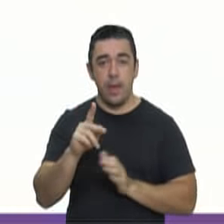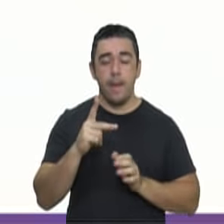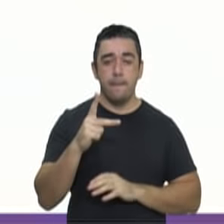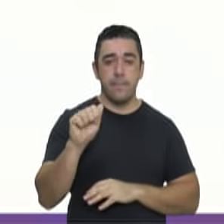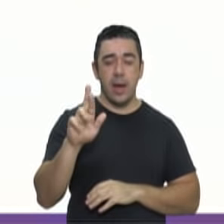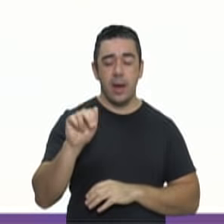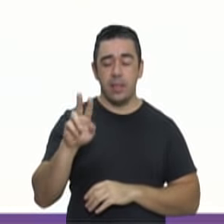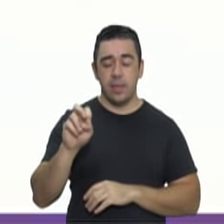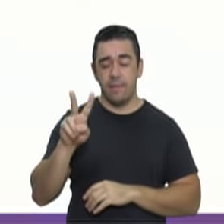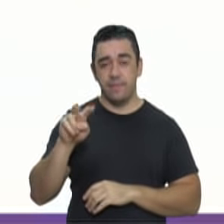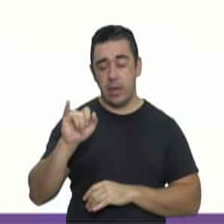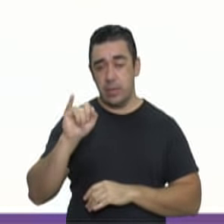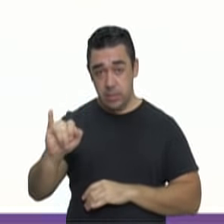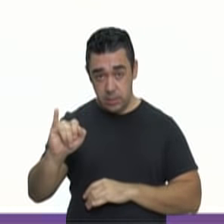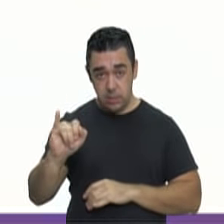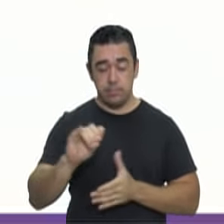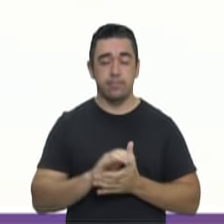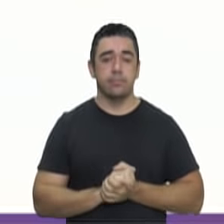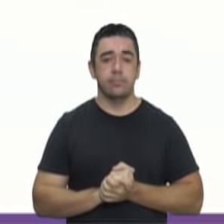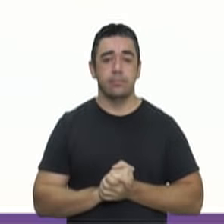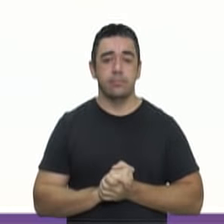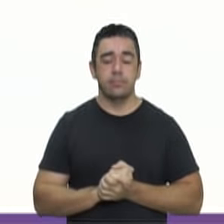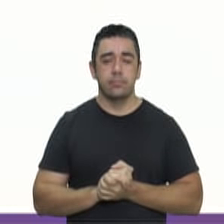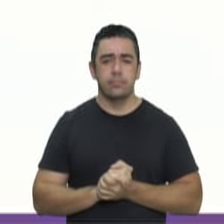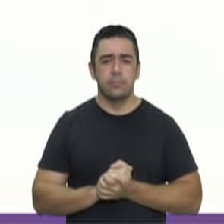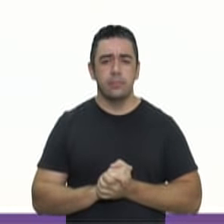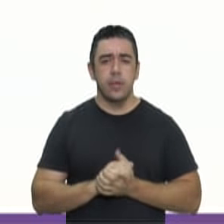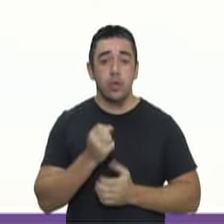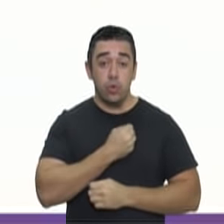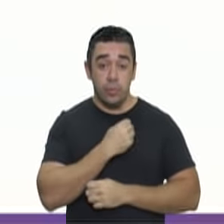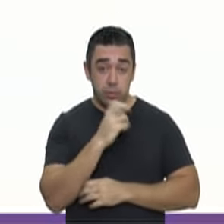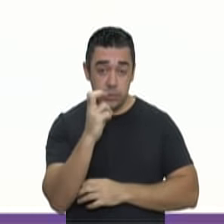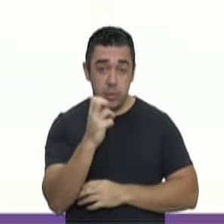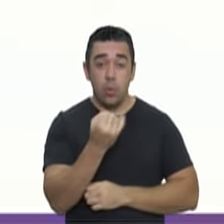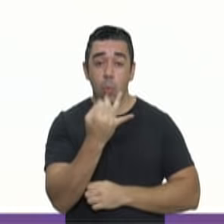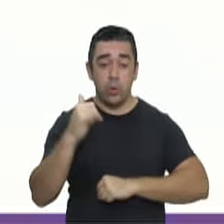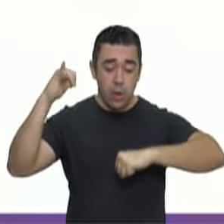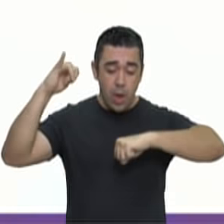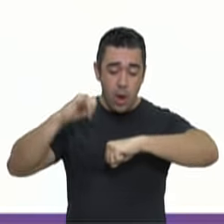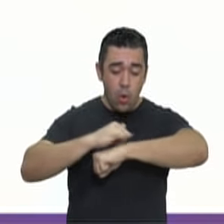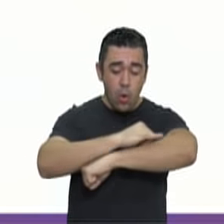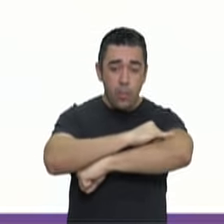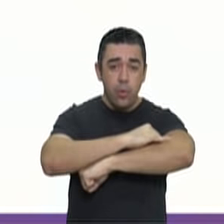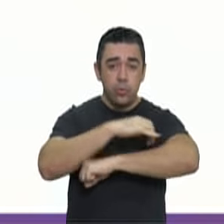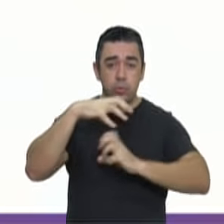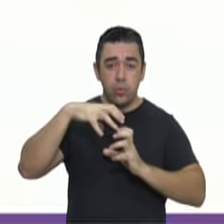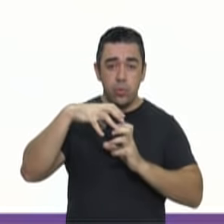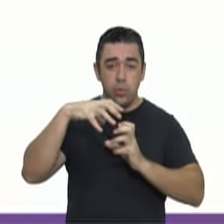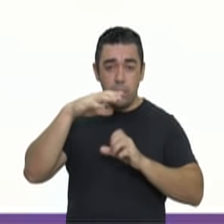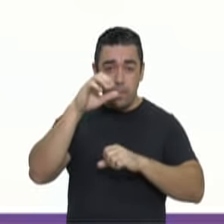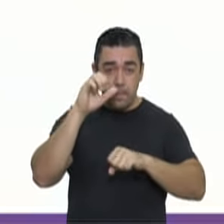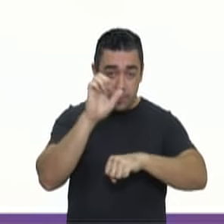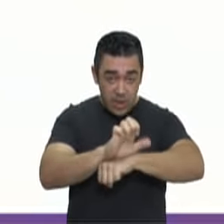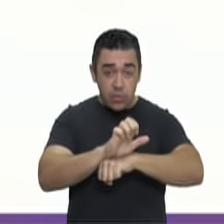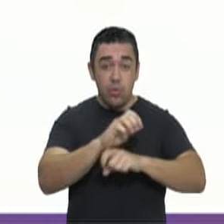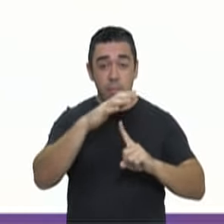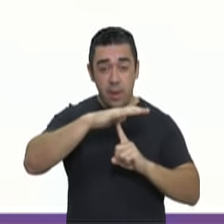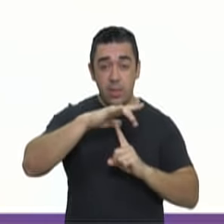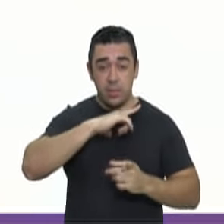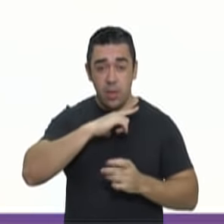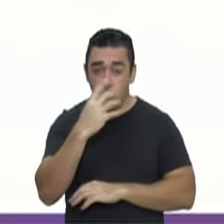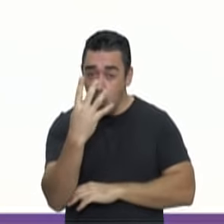Paranavaí. E a pergunta de número 5, quantos aeroportos internacionais o Paraná possui? 4 ou